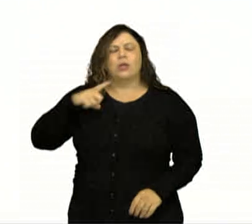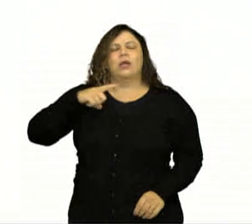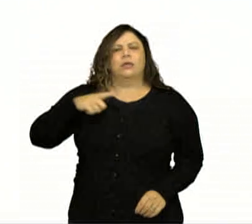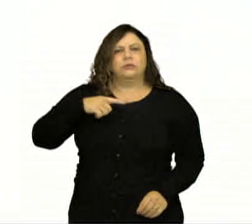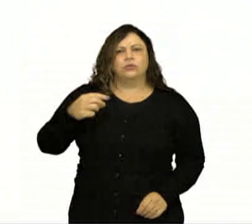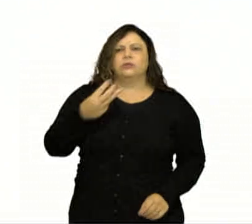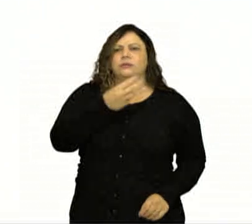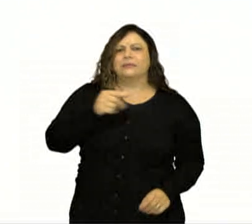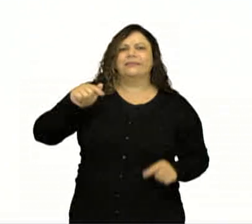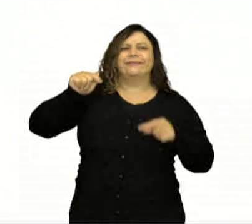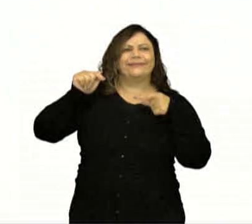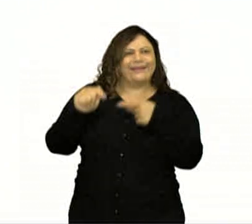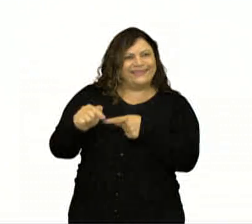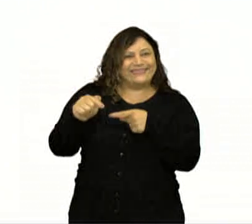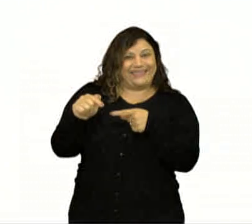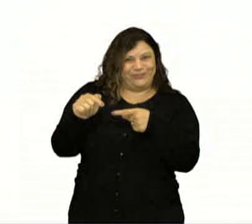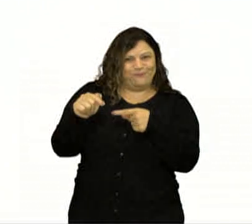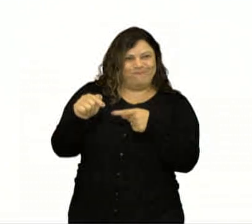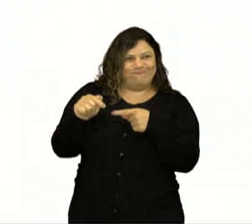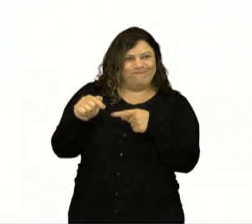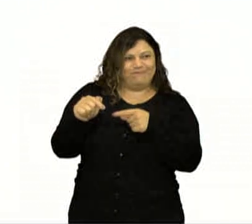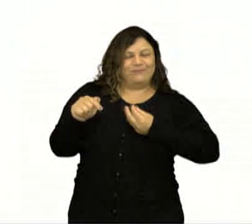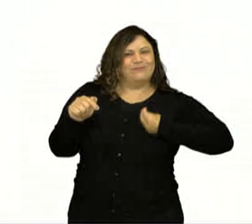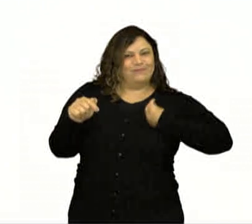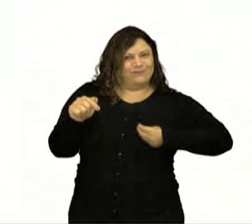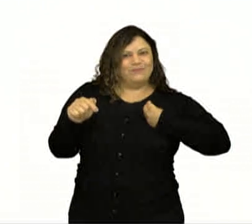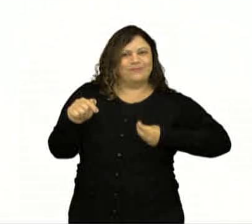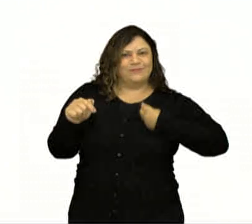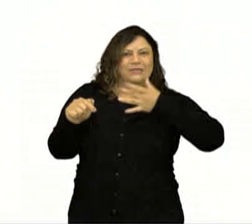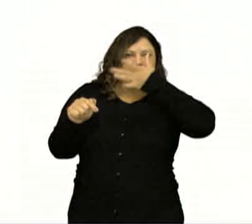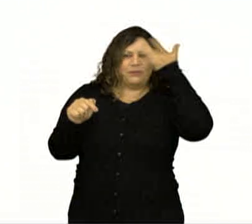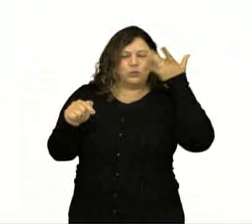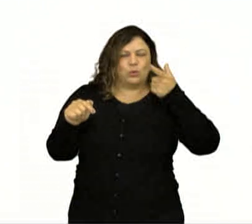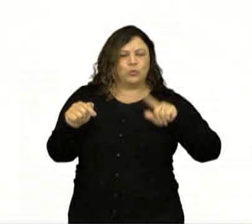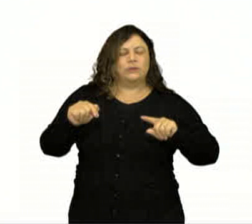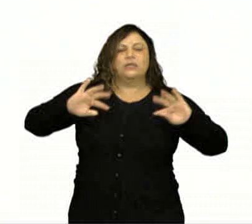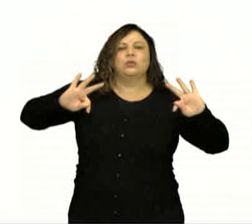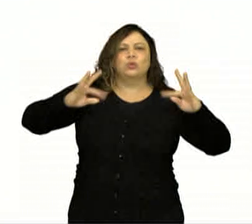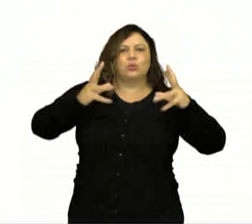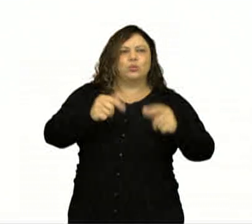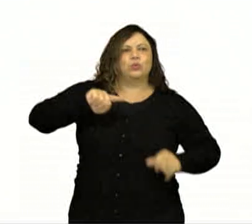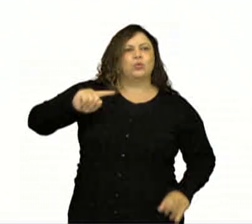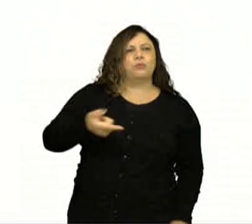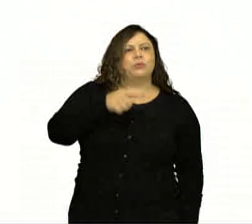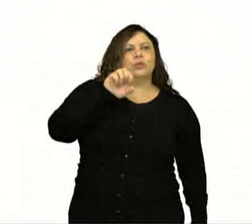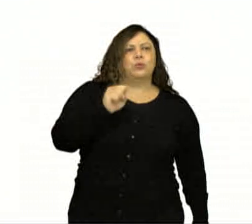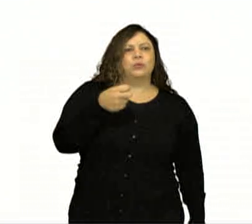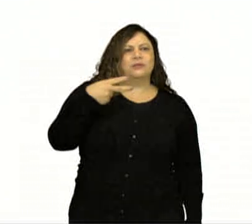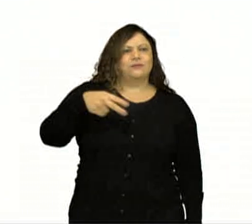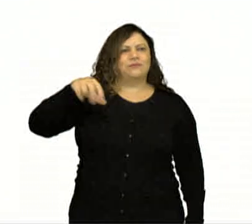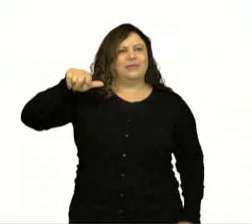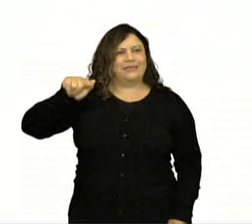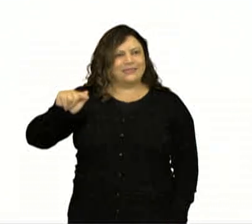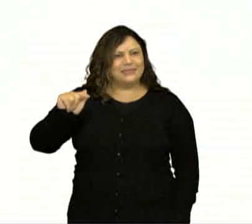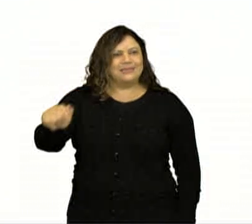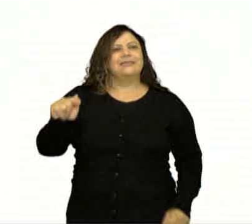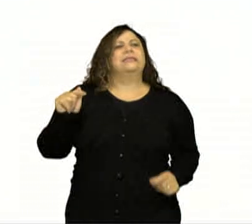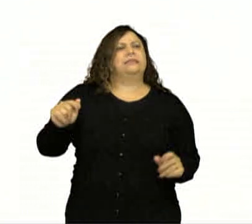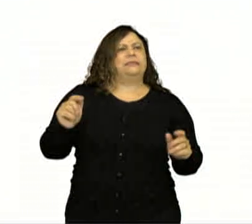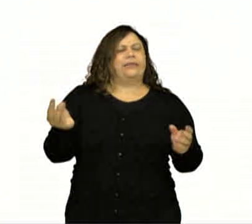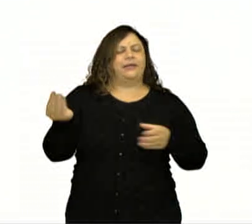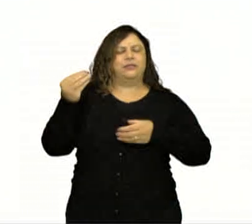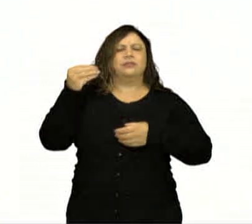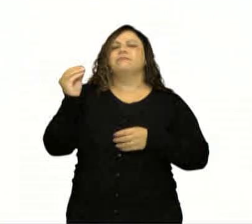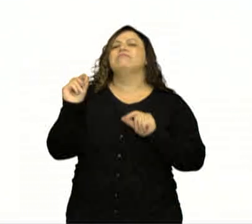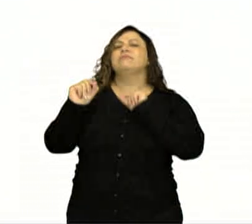37 sobreviventes dos 1.827 delegados que tinham estado presentes no 17º